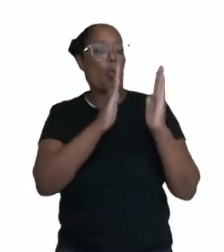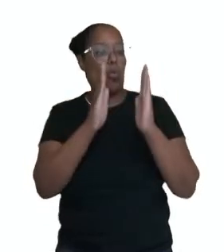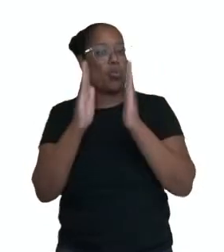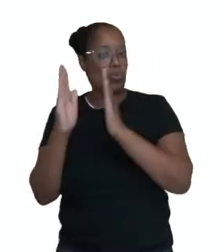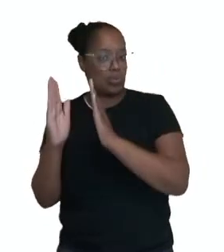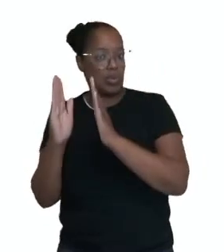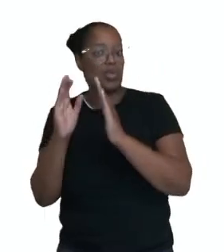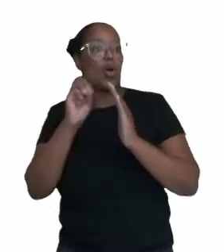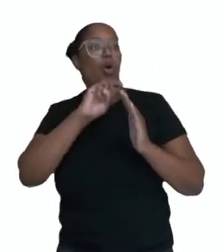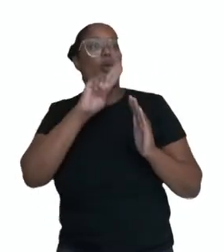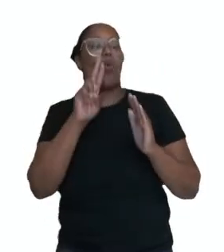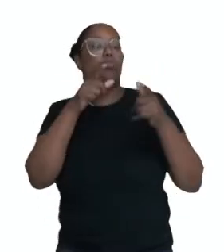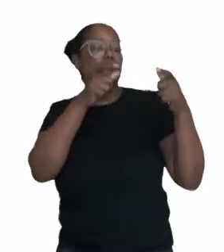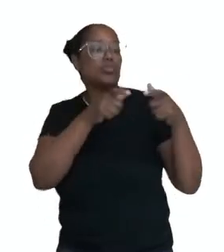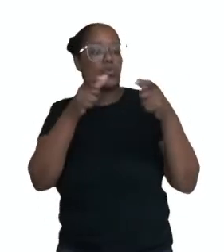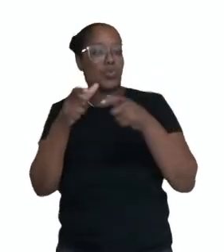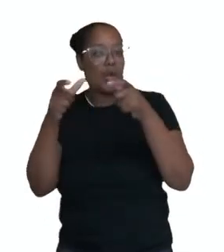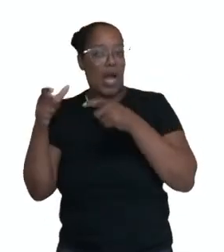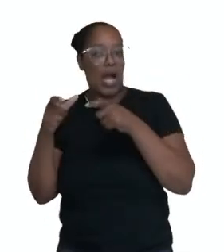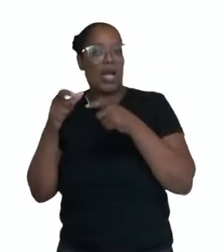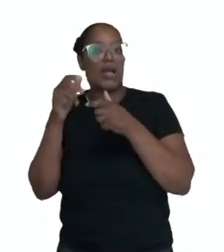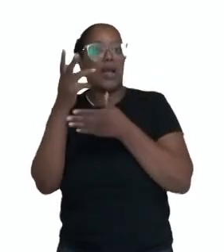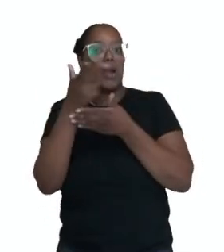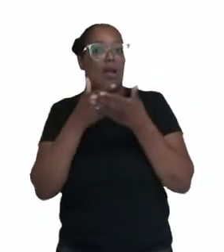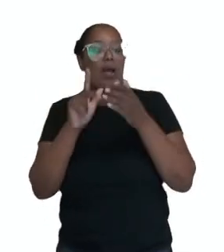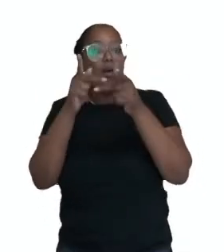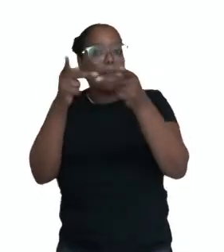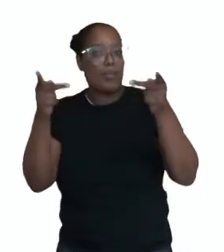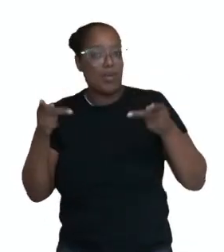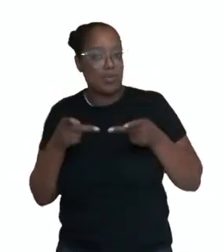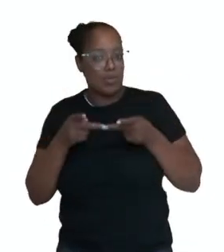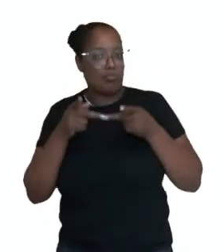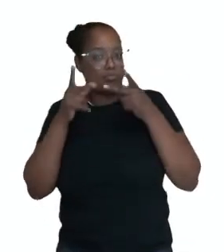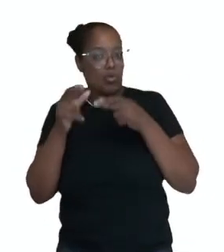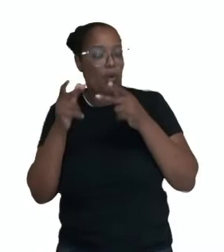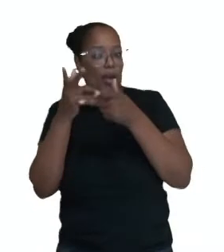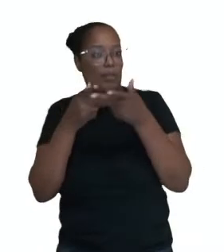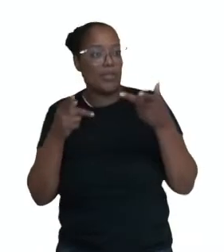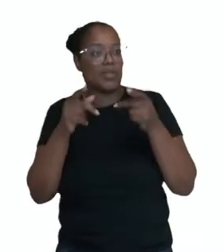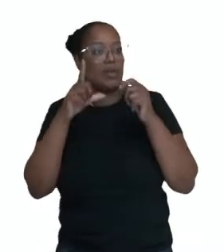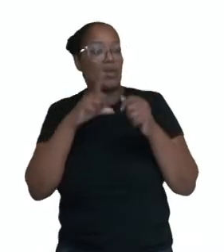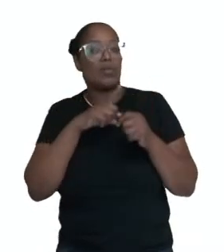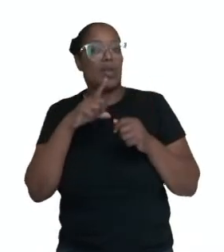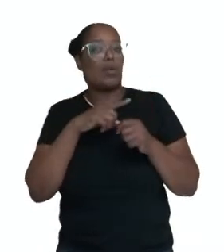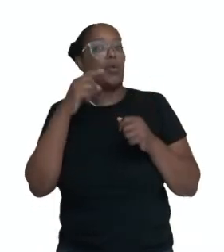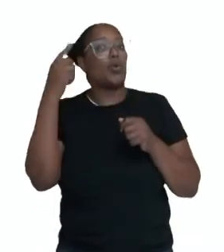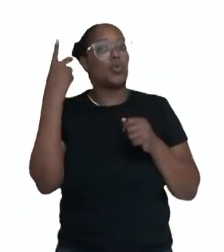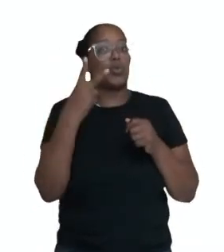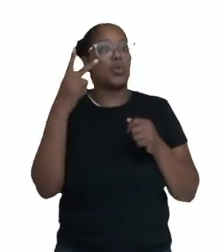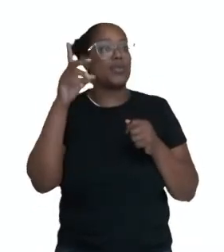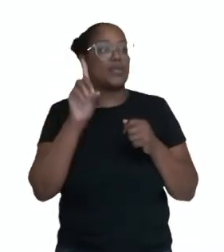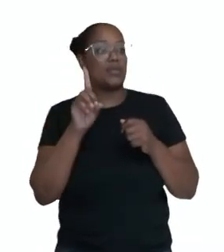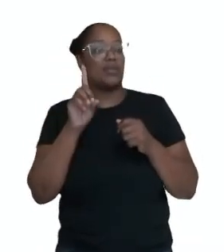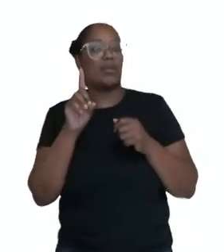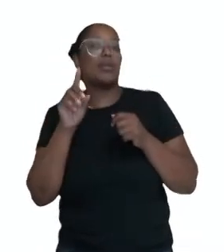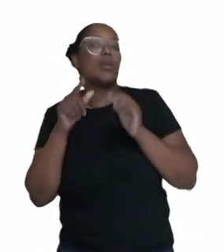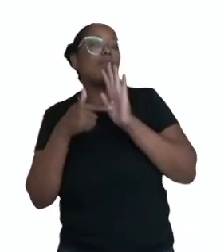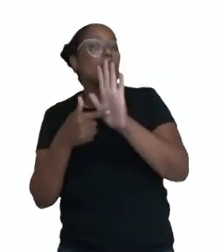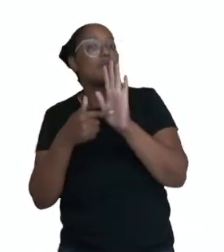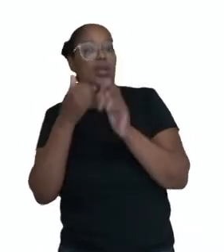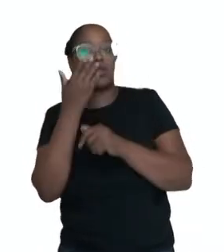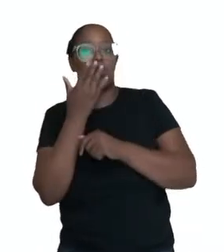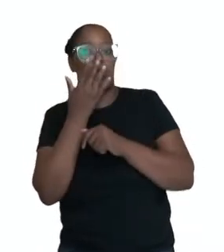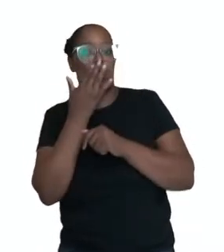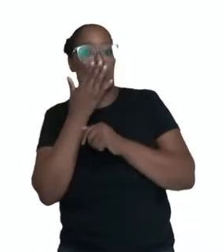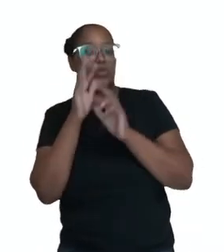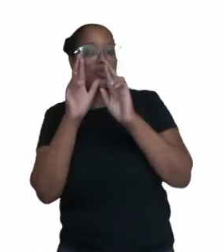melhor, de setores, ou o famoso gráfico em pizza, aonde é que eu tenho 2D, que ele trabalha num plano, então nós estamos